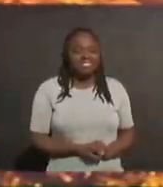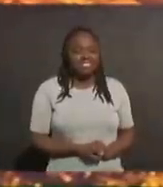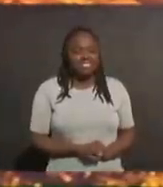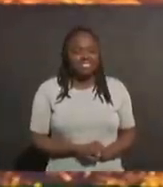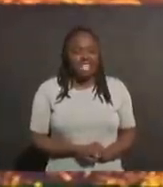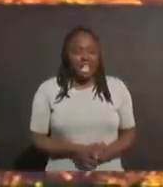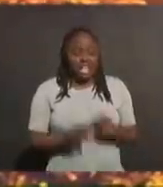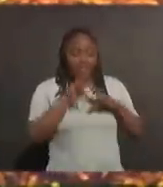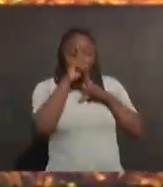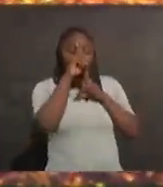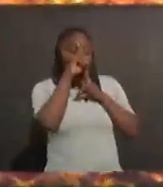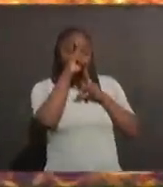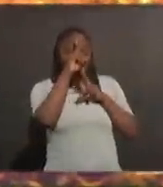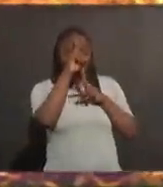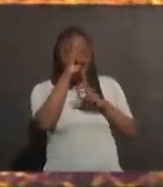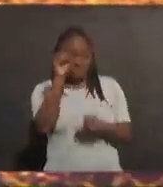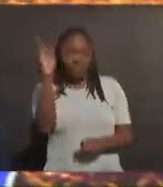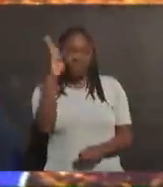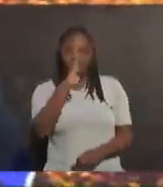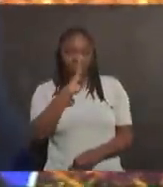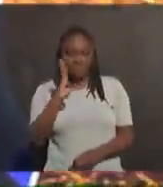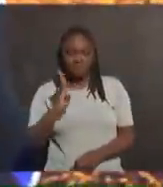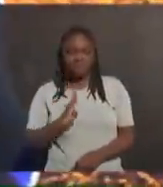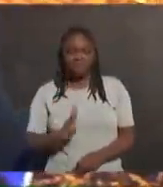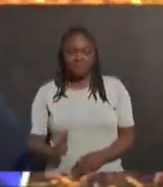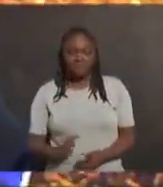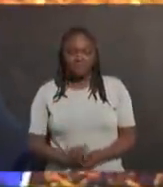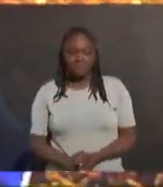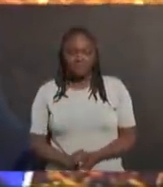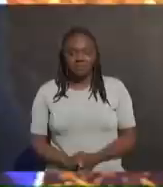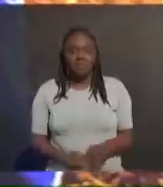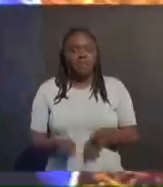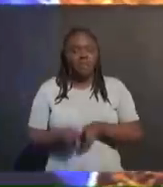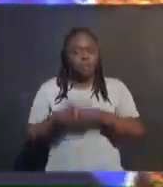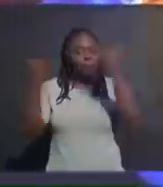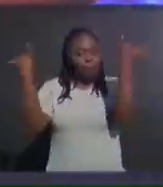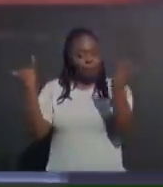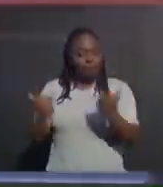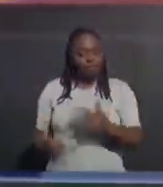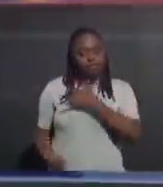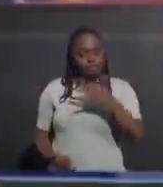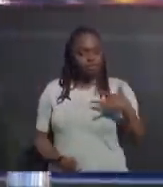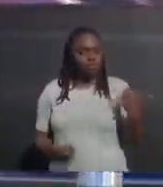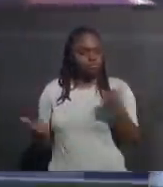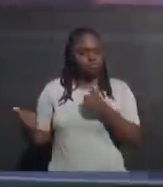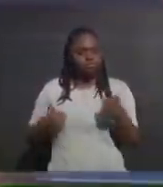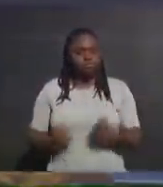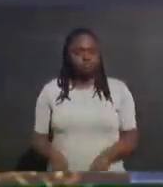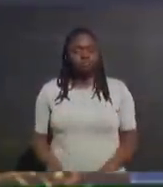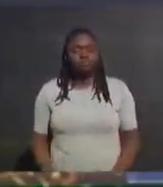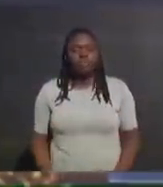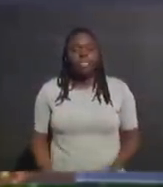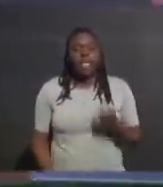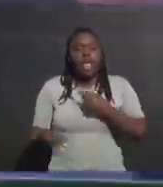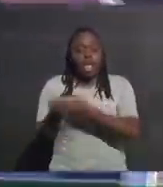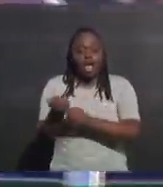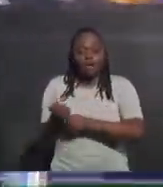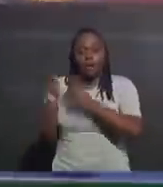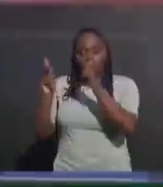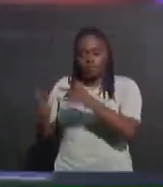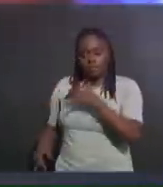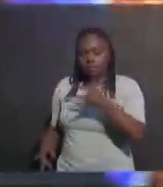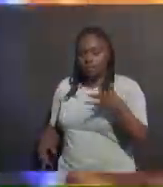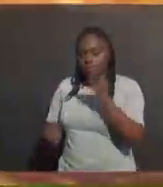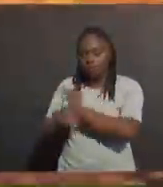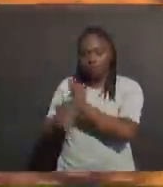É forte, Brasil. Ser fitness. Olha, uma das coisas mais faz raiva: a pessoa não cuida da saúde.